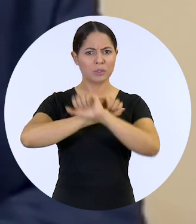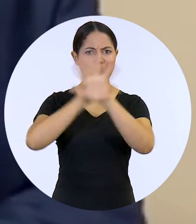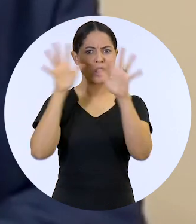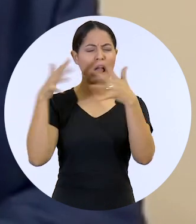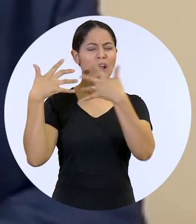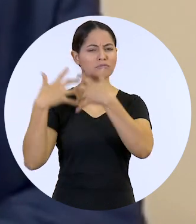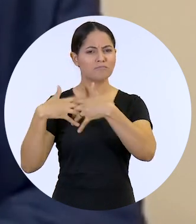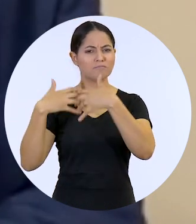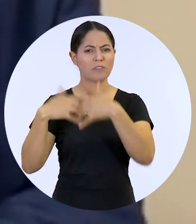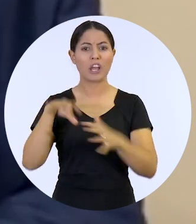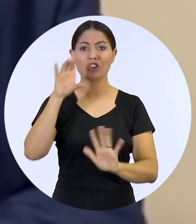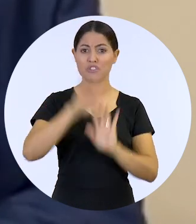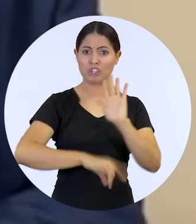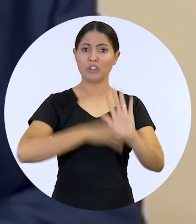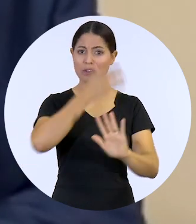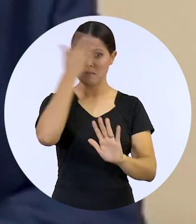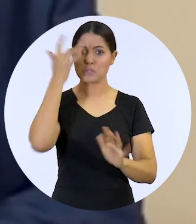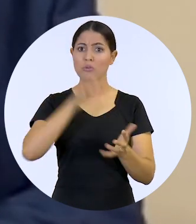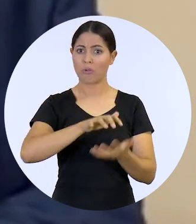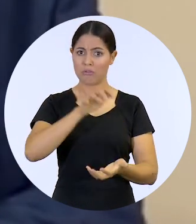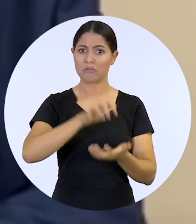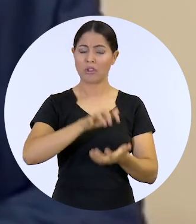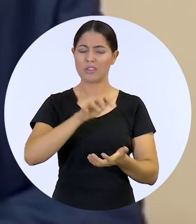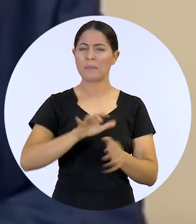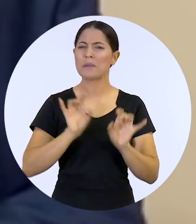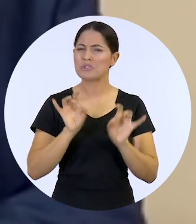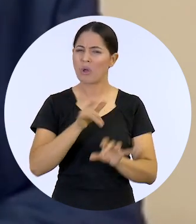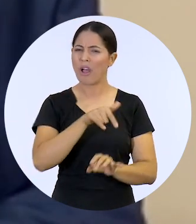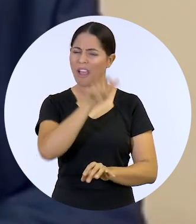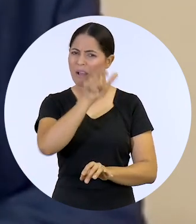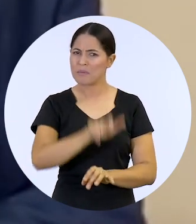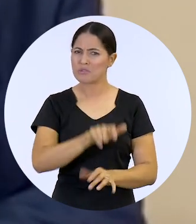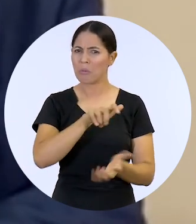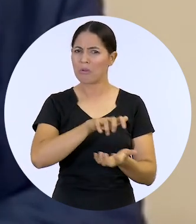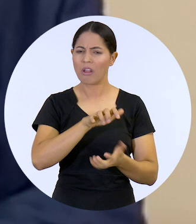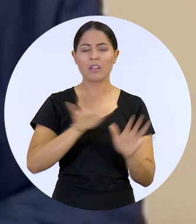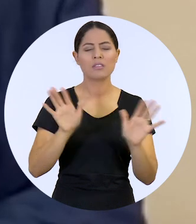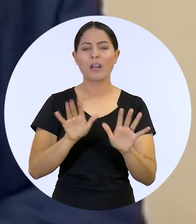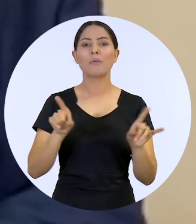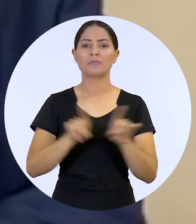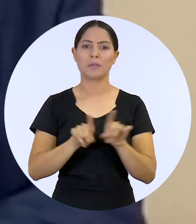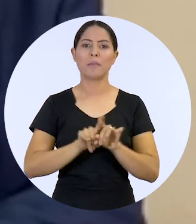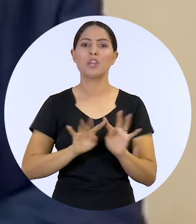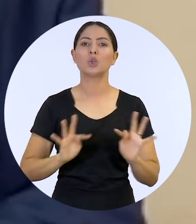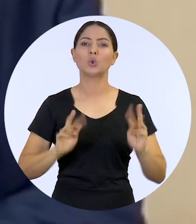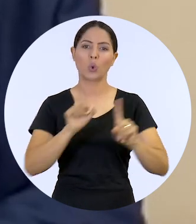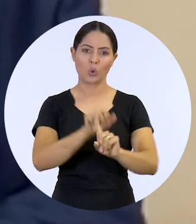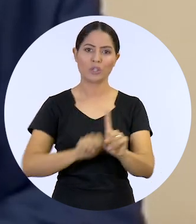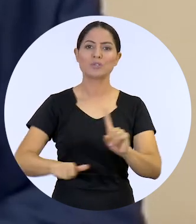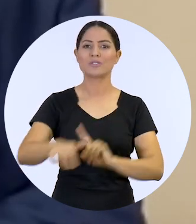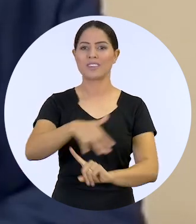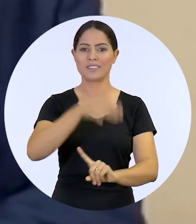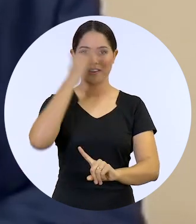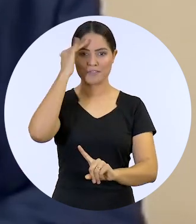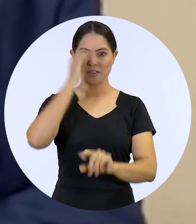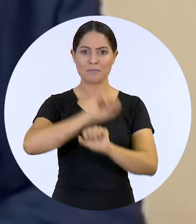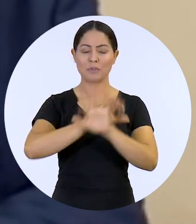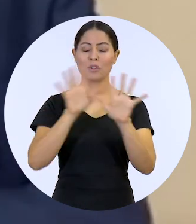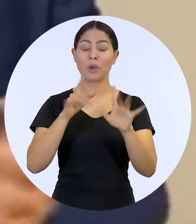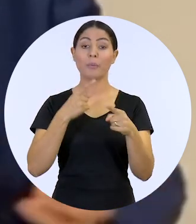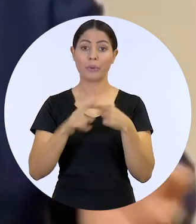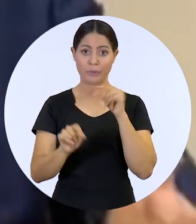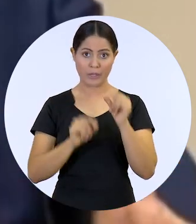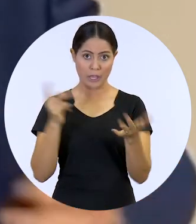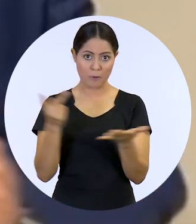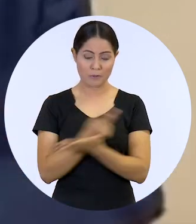com relação ao direito dos idosos, não só aos idosos, mas como a sociedade toda, envolve toda a sociedade.